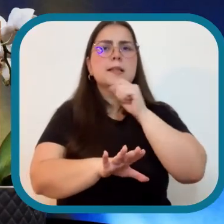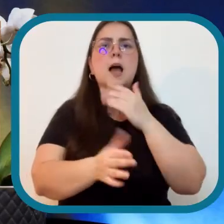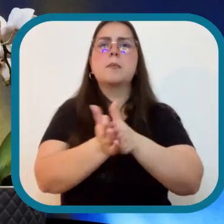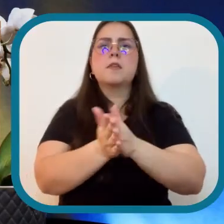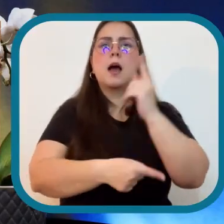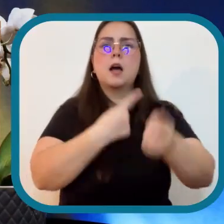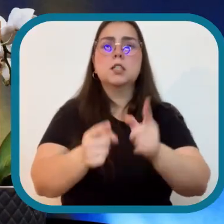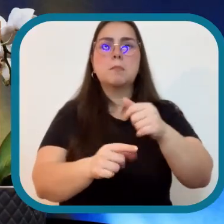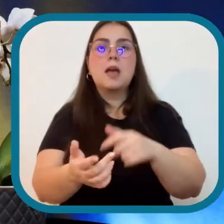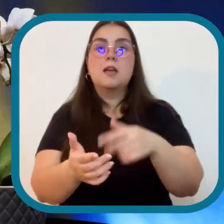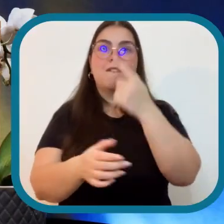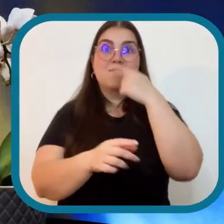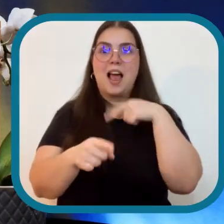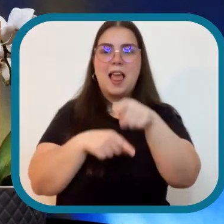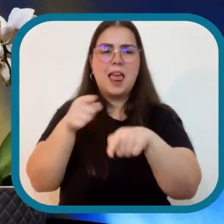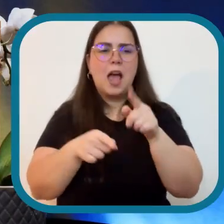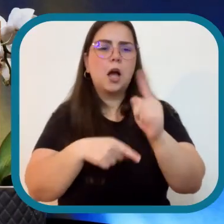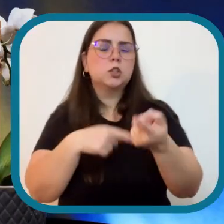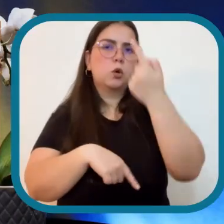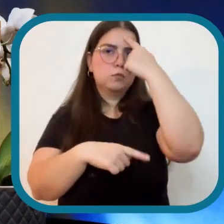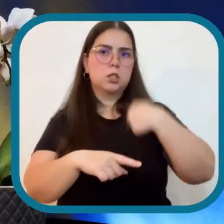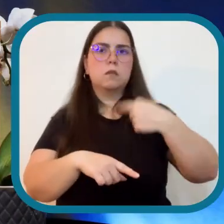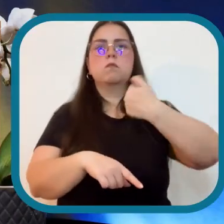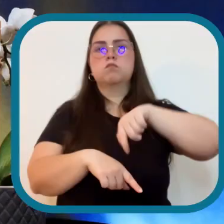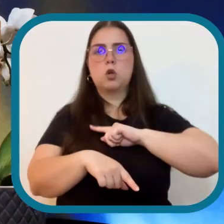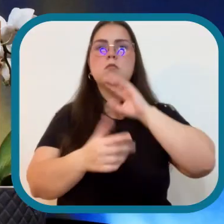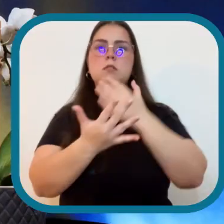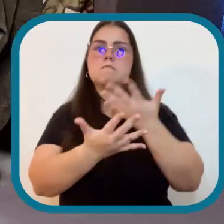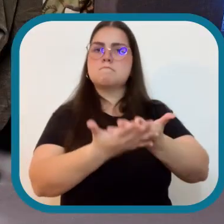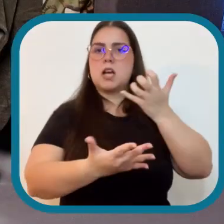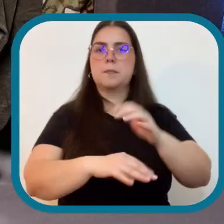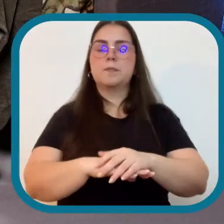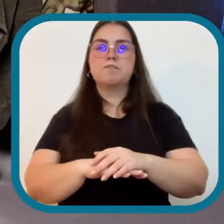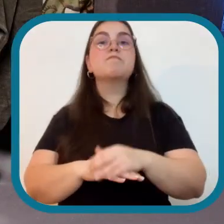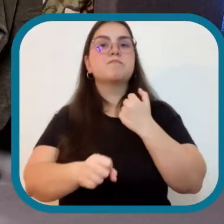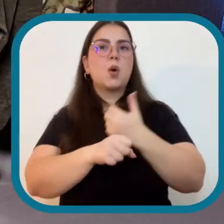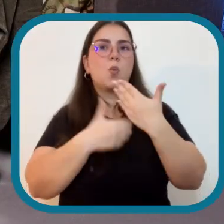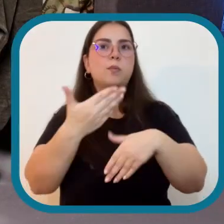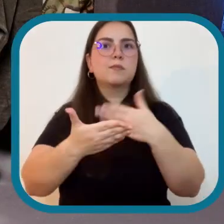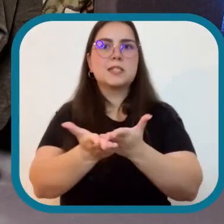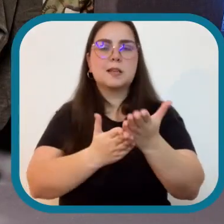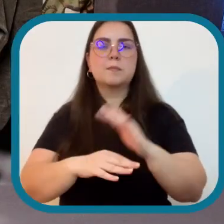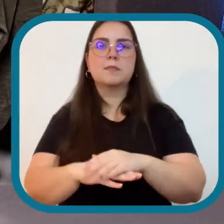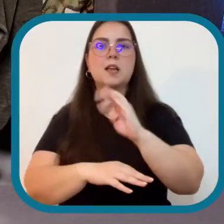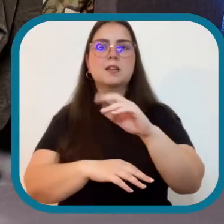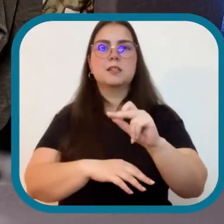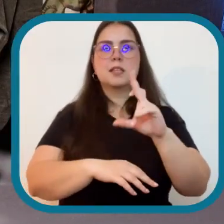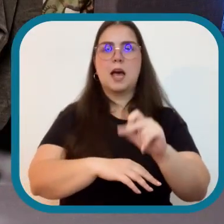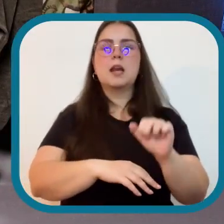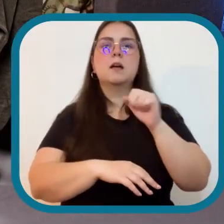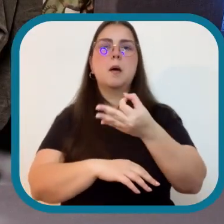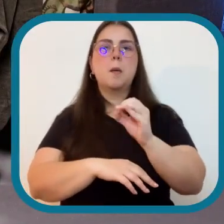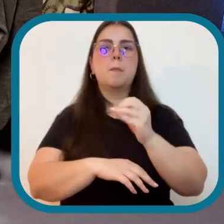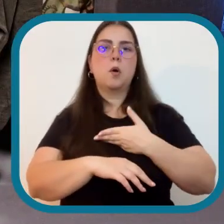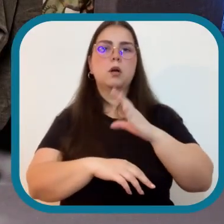quais são as lacunas, de modo a que a pessoa se saiba posicionar como diferenciadora. Avançando então, Sara, no podcast Isto Não É Só